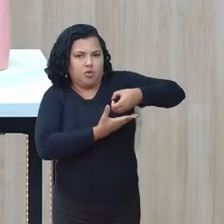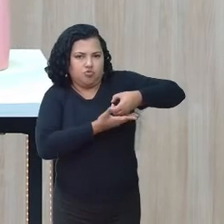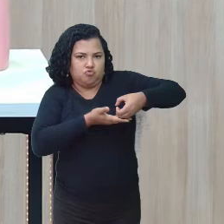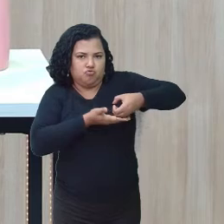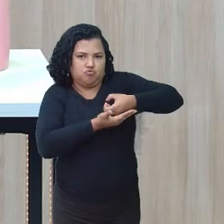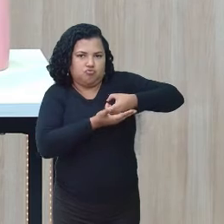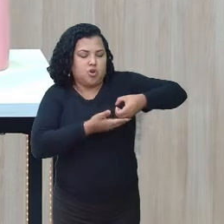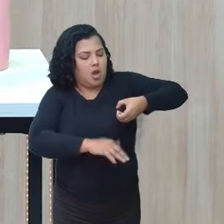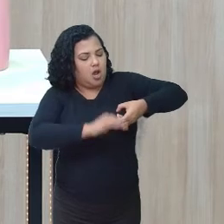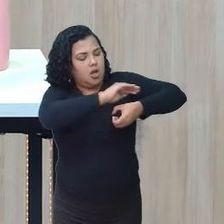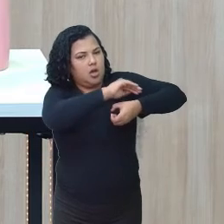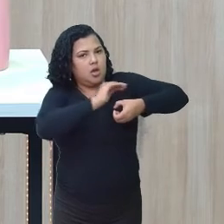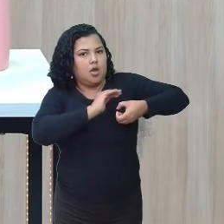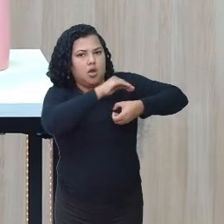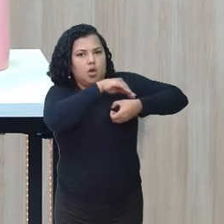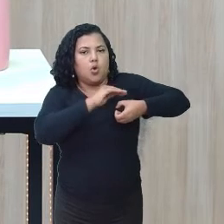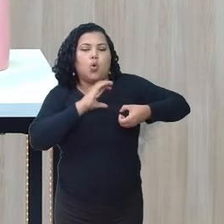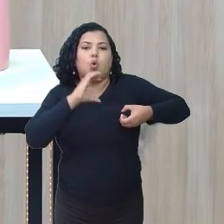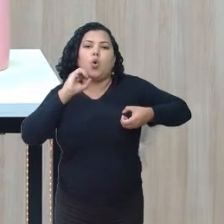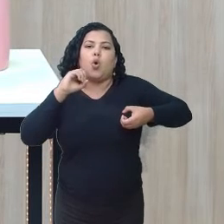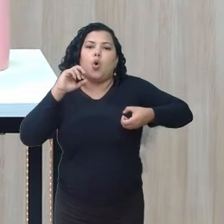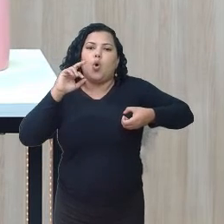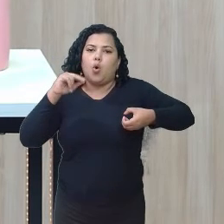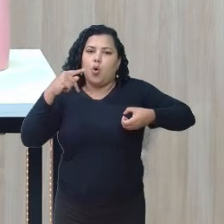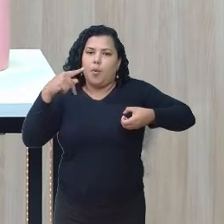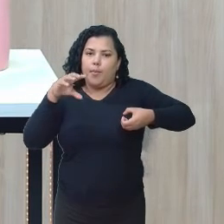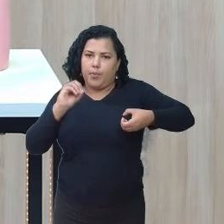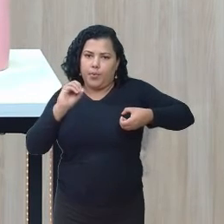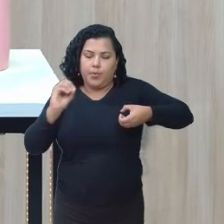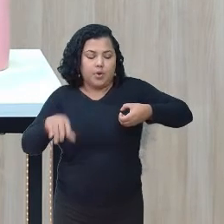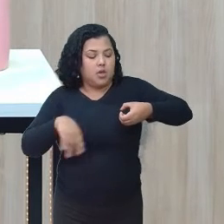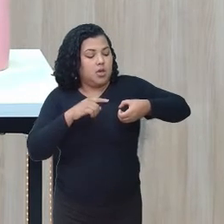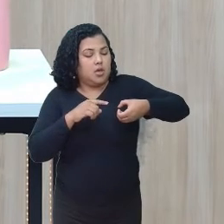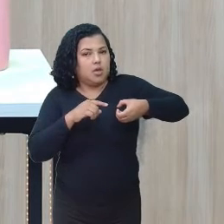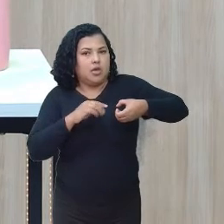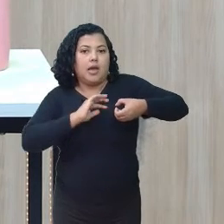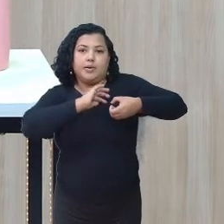porção acima é o corpo do útero. E a região